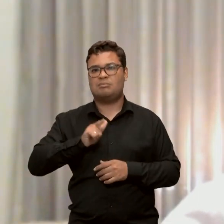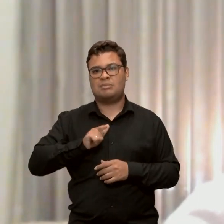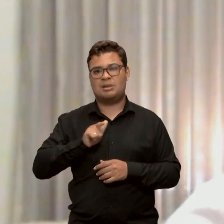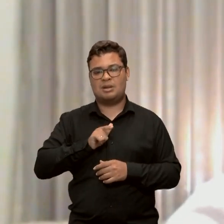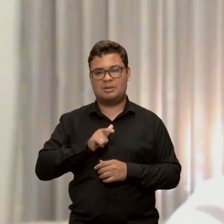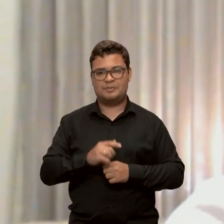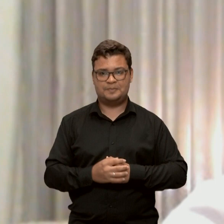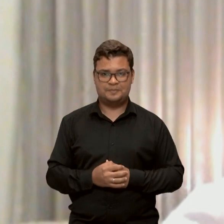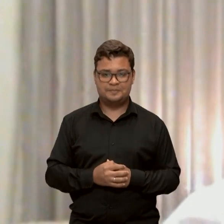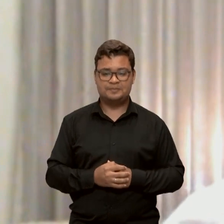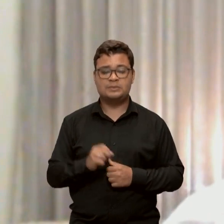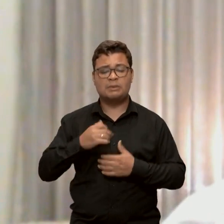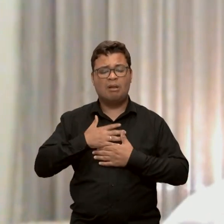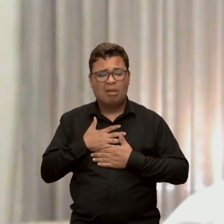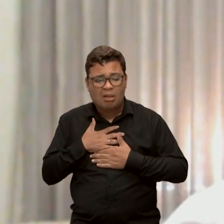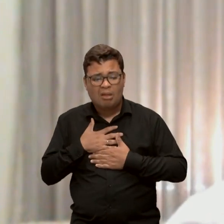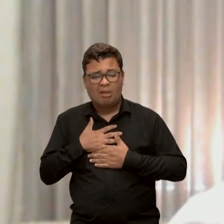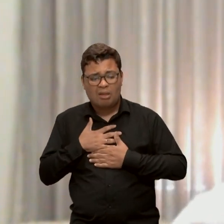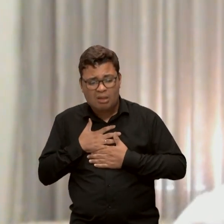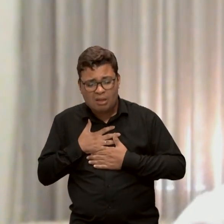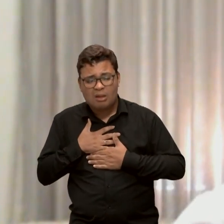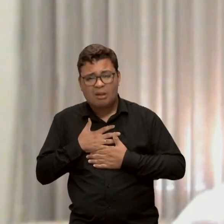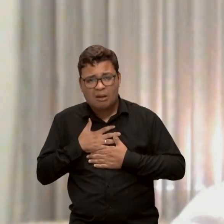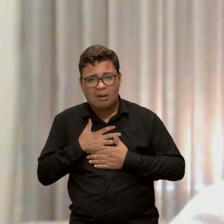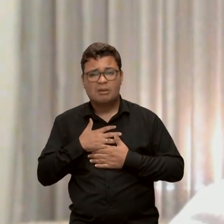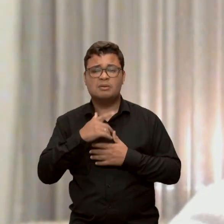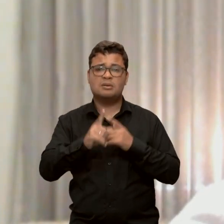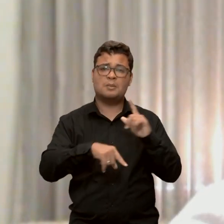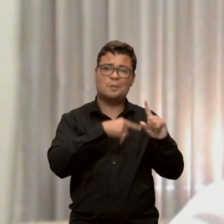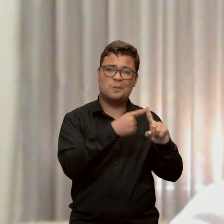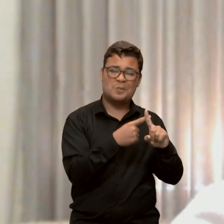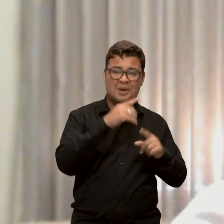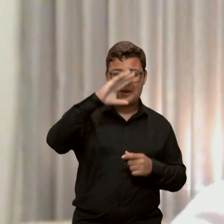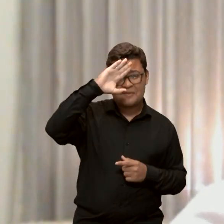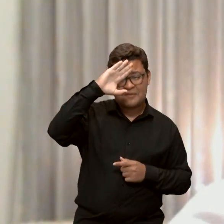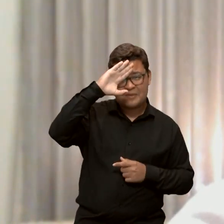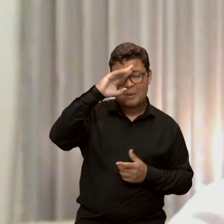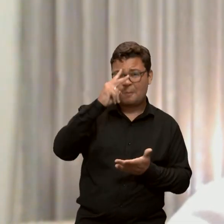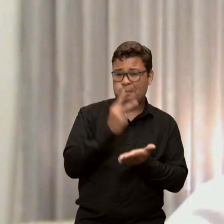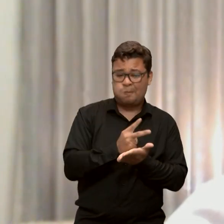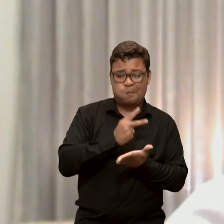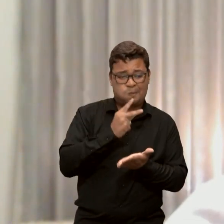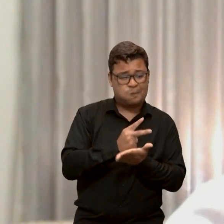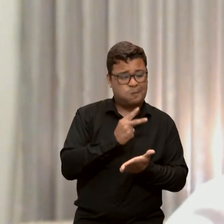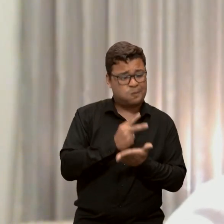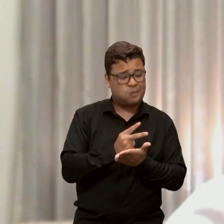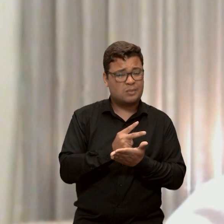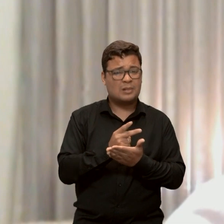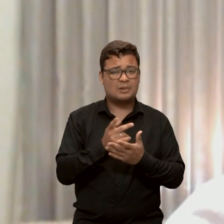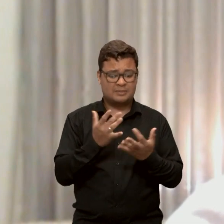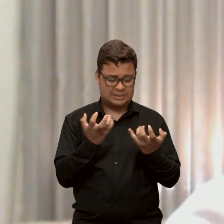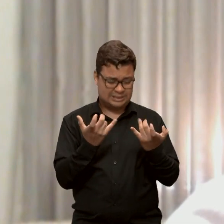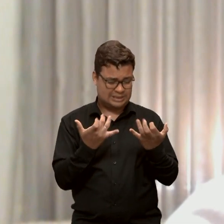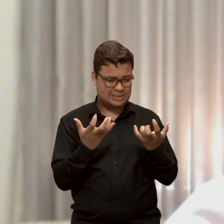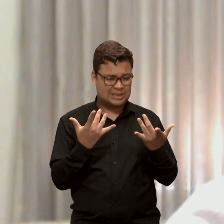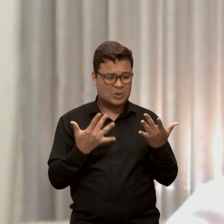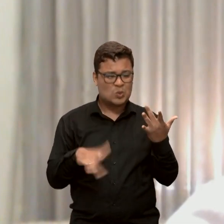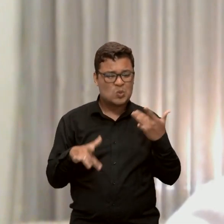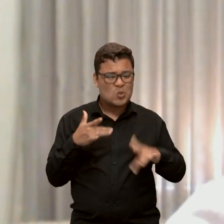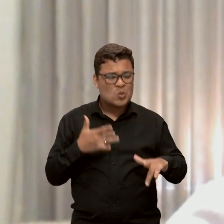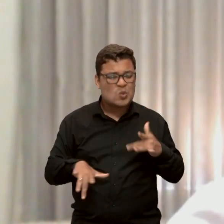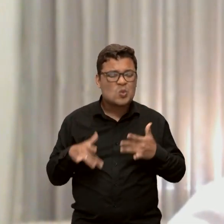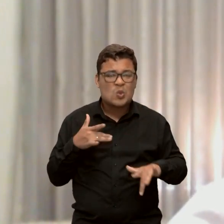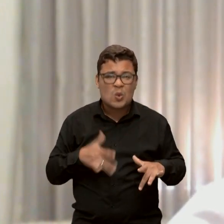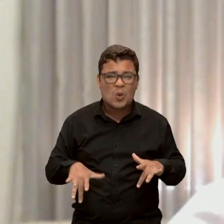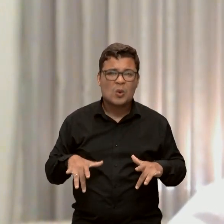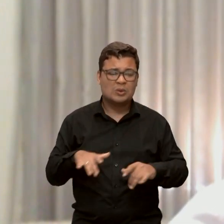teste rápido de antígeno para COVID, o exame de NS1 para dengue, que é o antígeno nos primeiros dias, porque se tiver positivo, pode ter